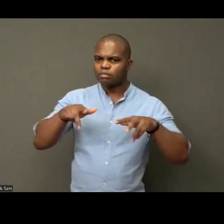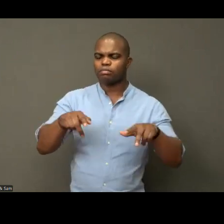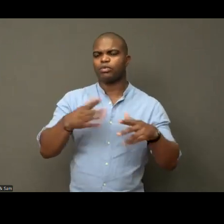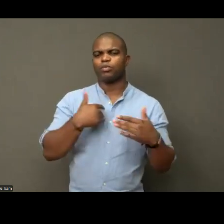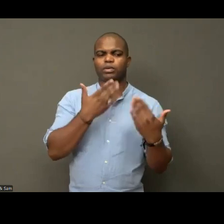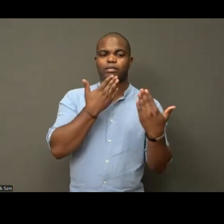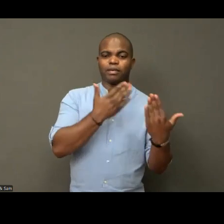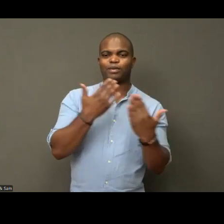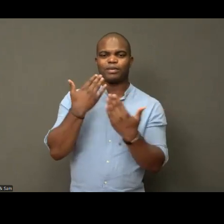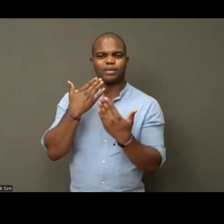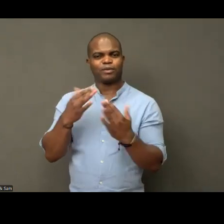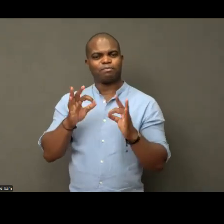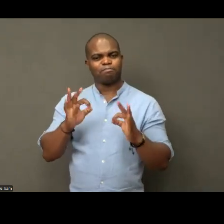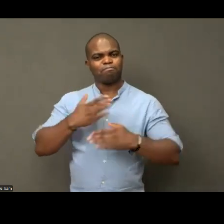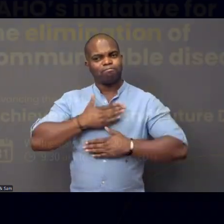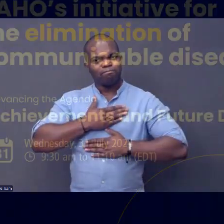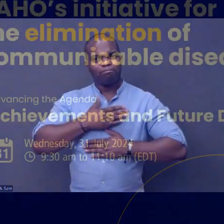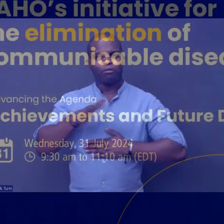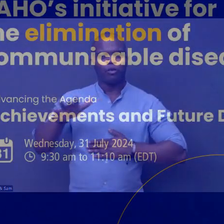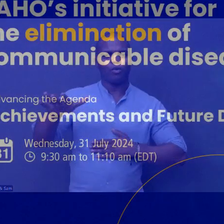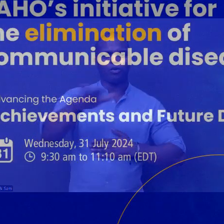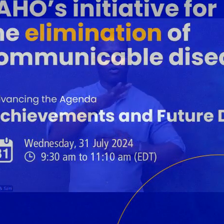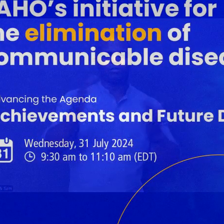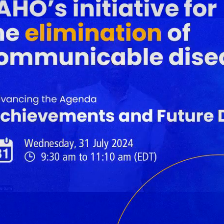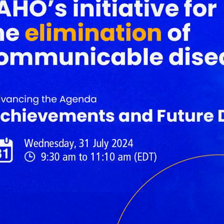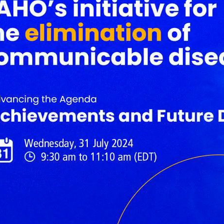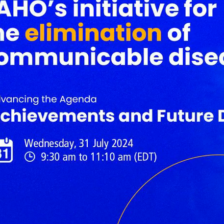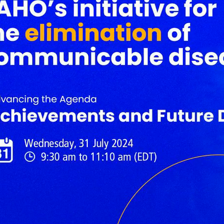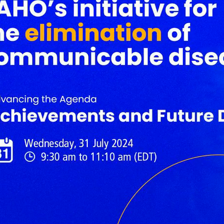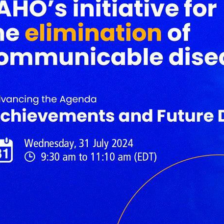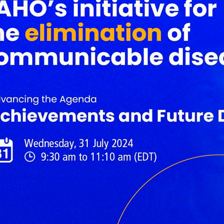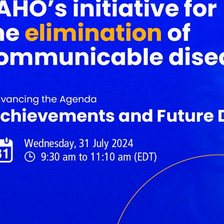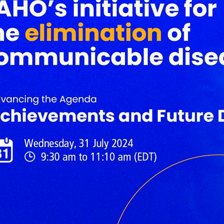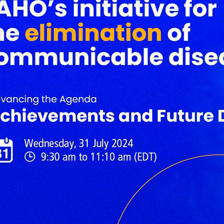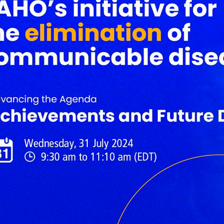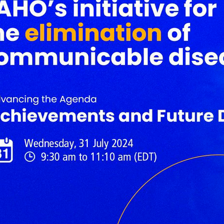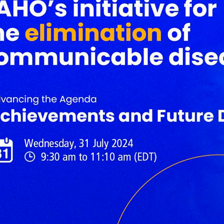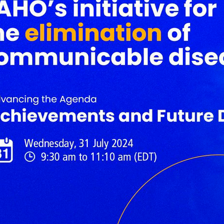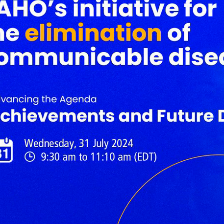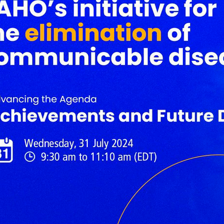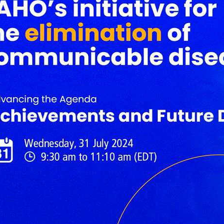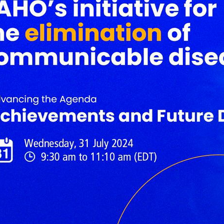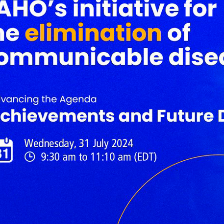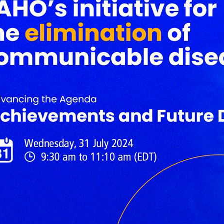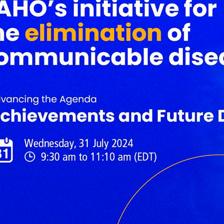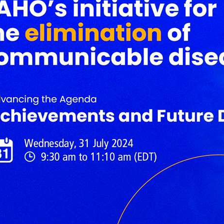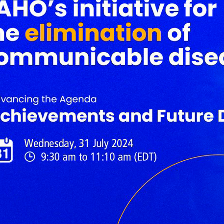Agradeço do fundo do coração, desejo a todos um excelente dia. Até logo.